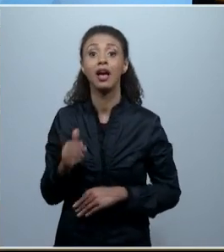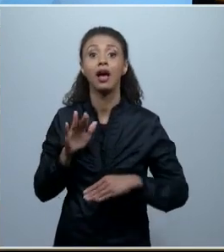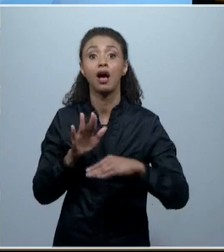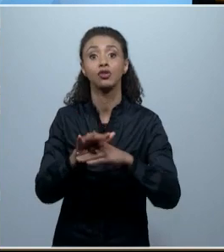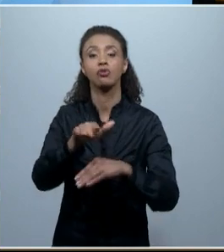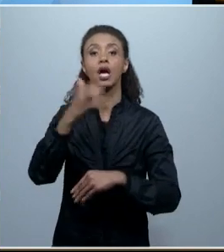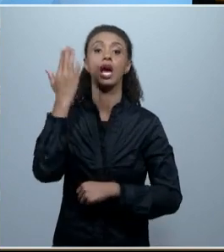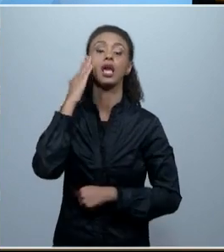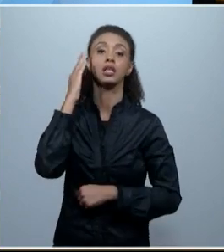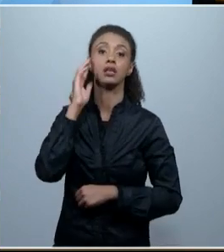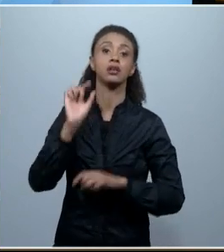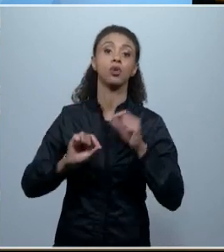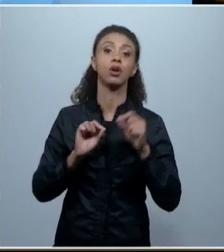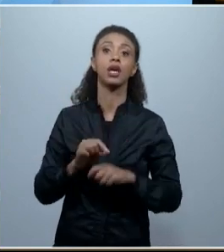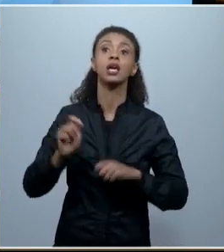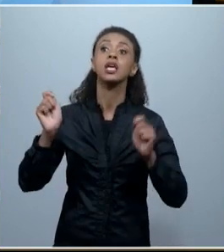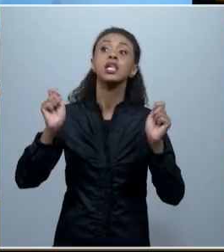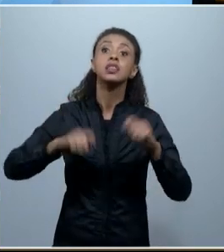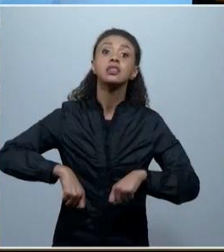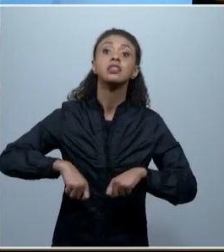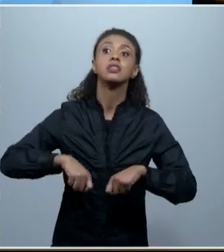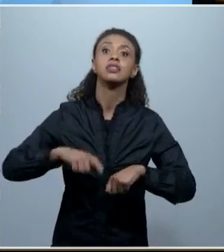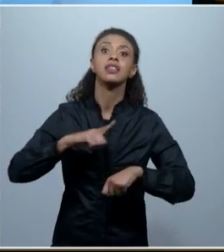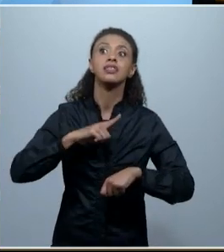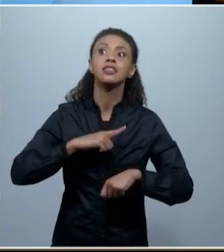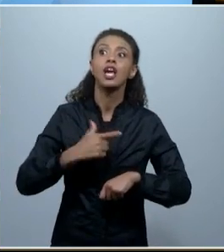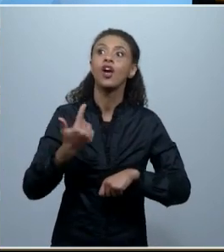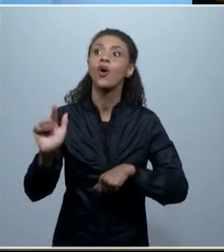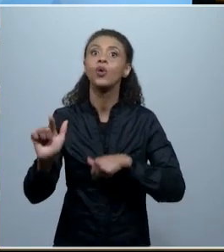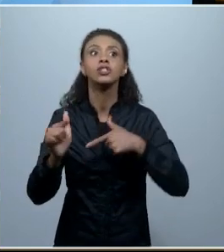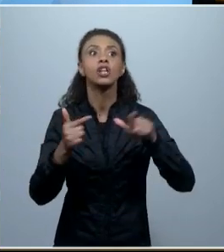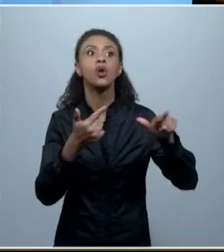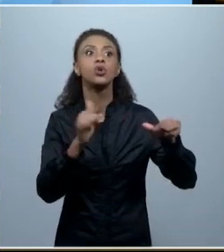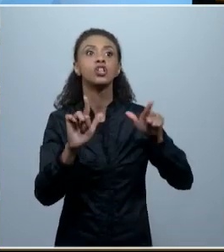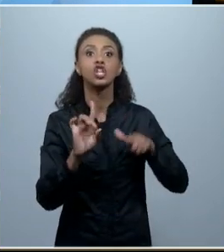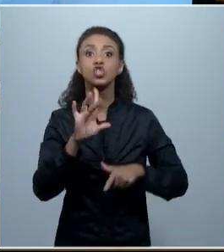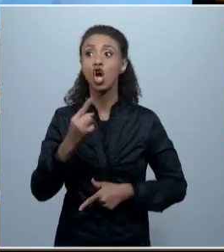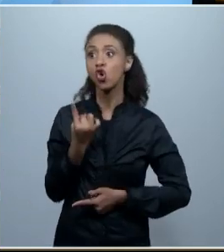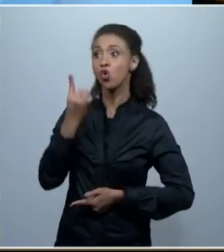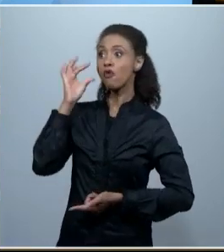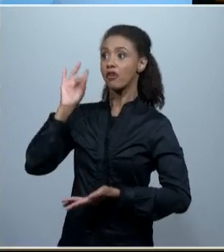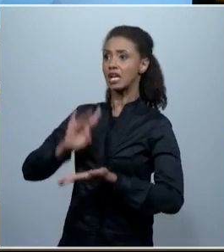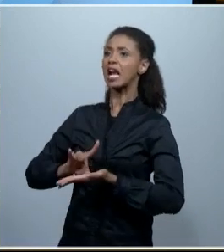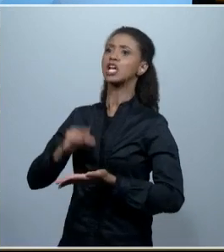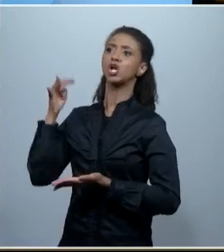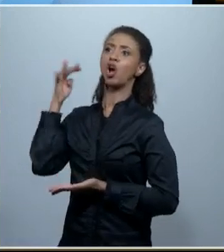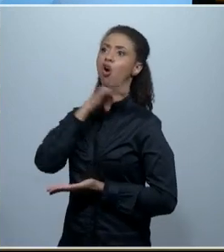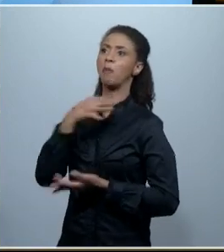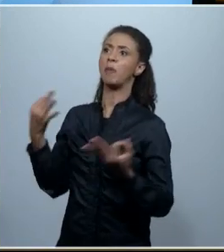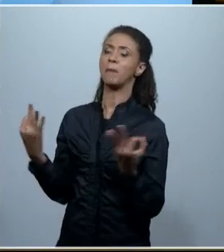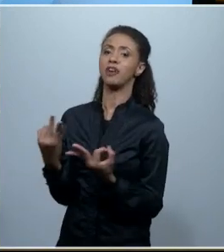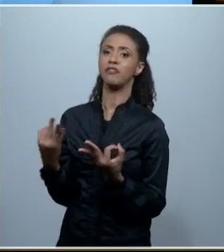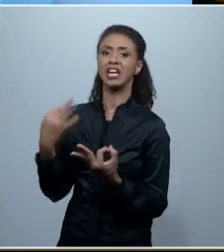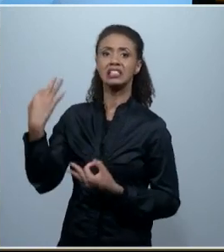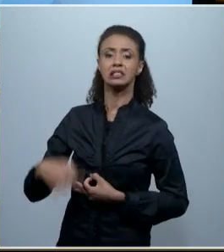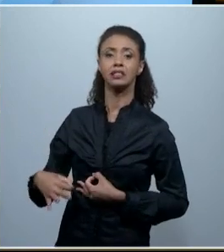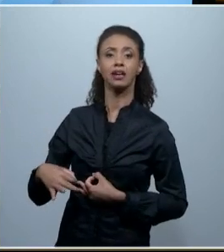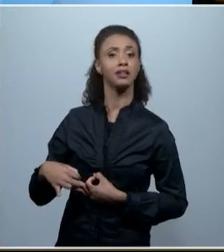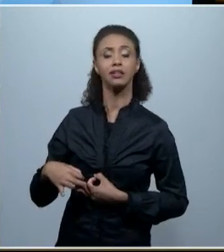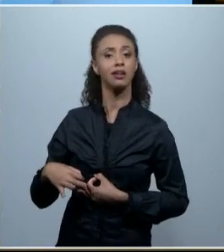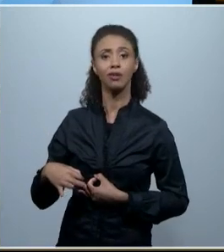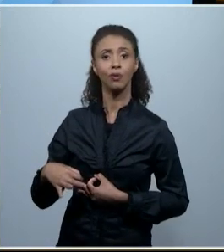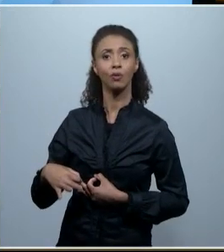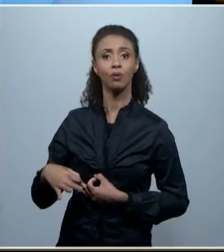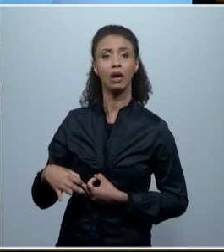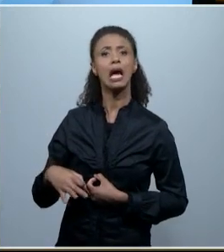que há mais possibilidades do que aquelas que nos parecem as mais intuitivas e as mais corretas tá mesmo quando um fato